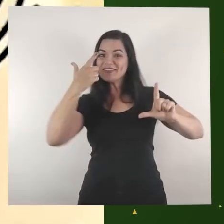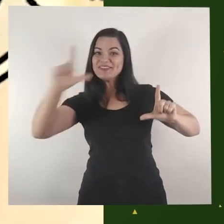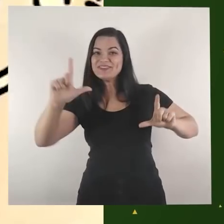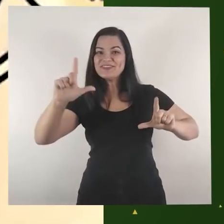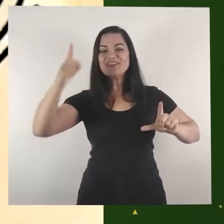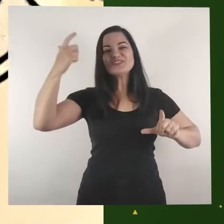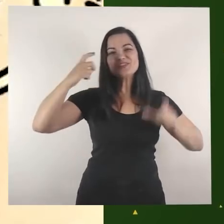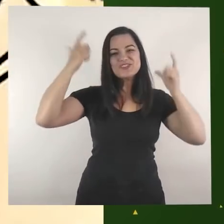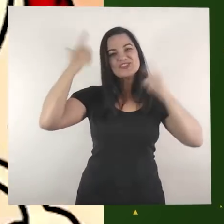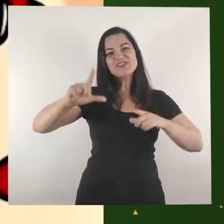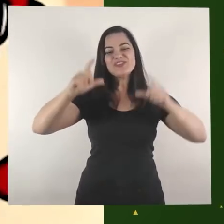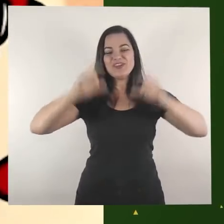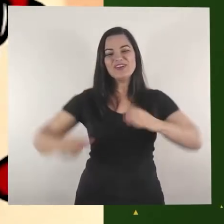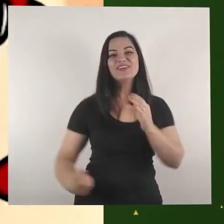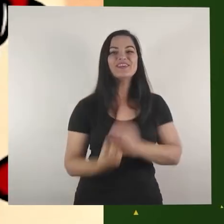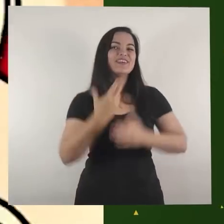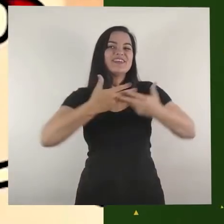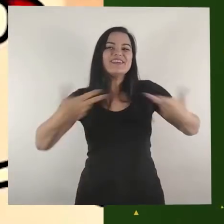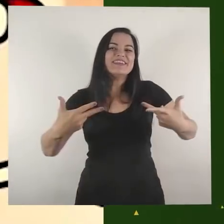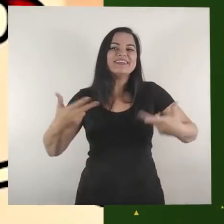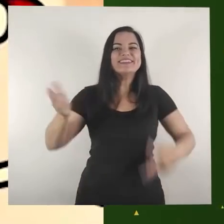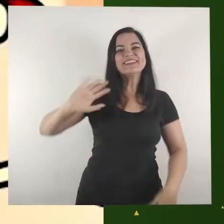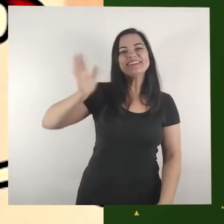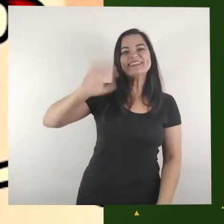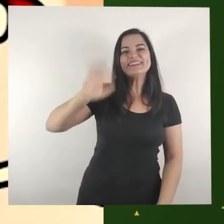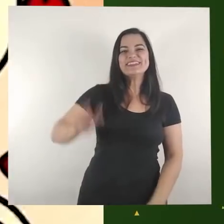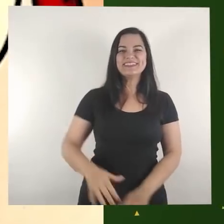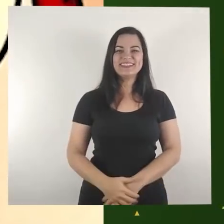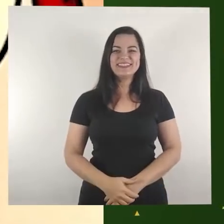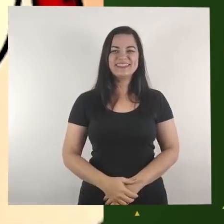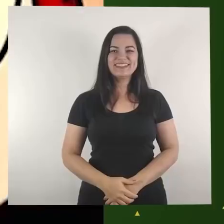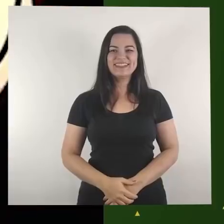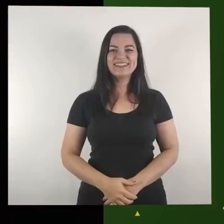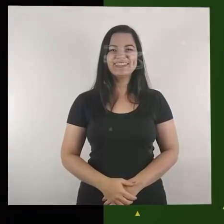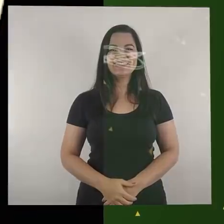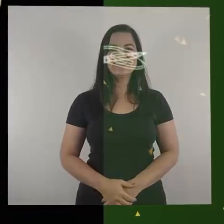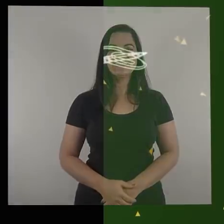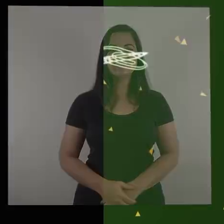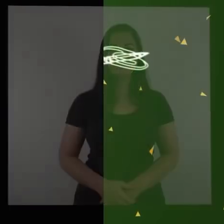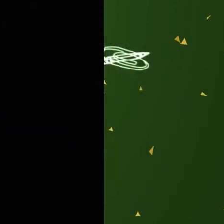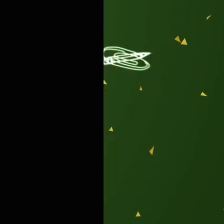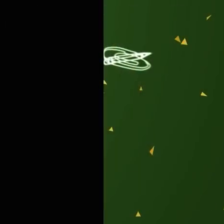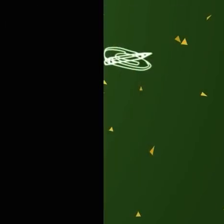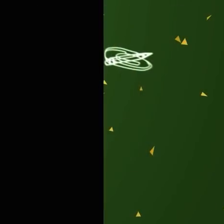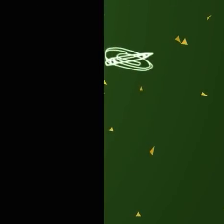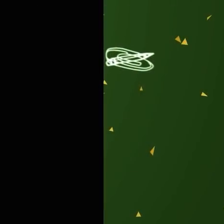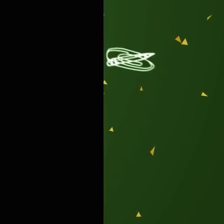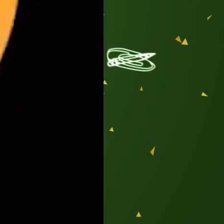Até o programa que vem, com mais um De Onde Vem!